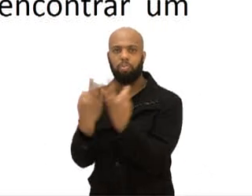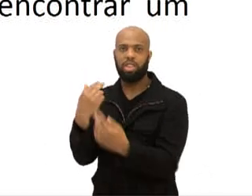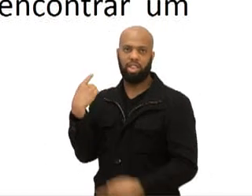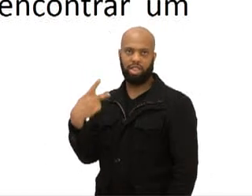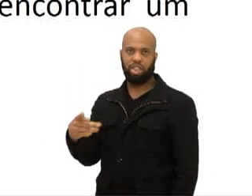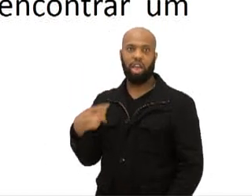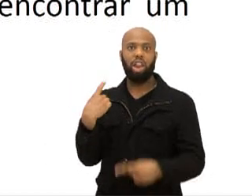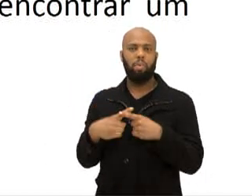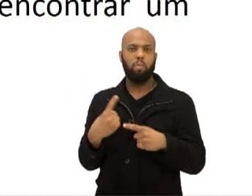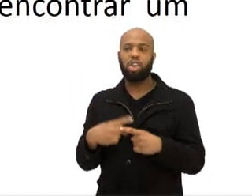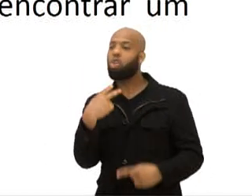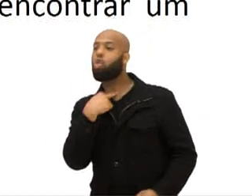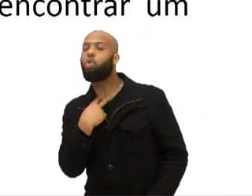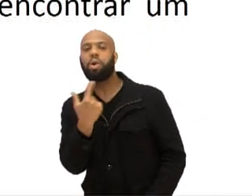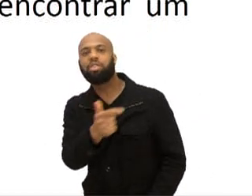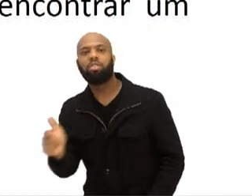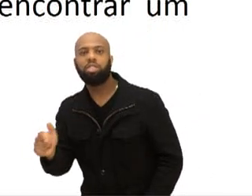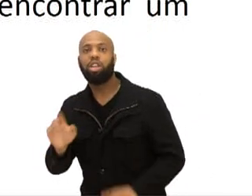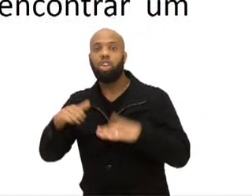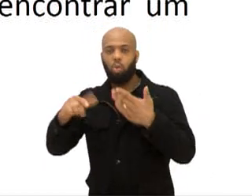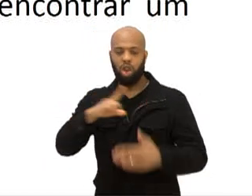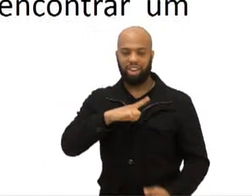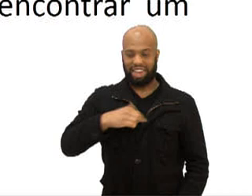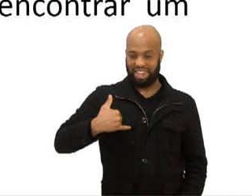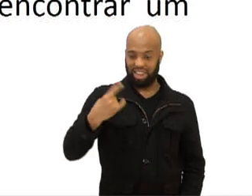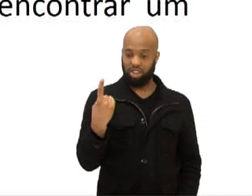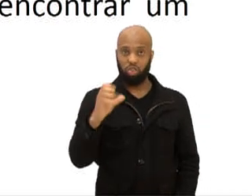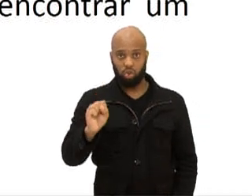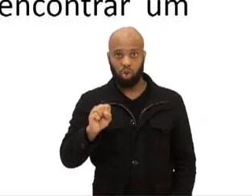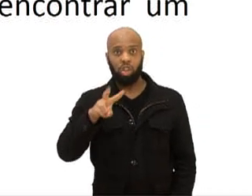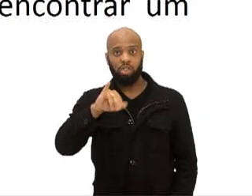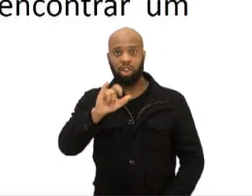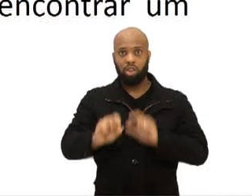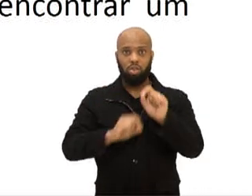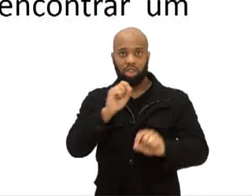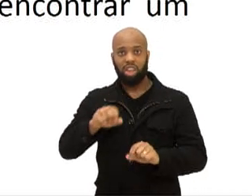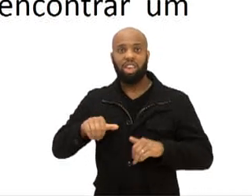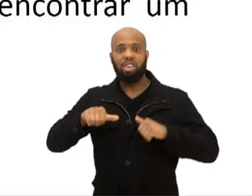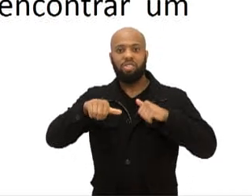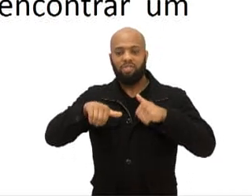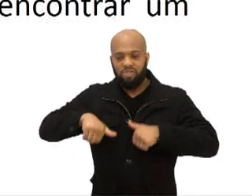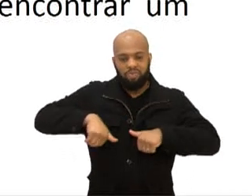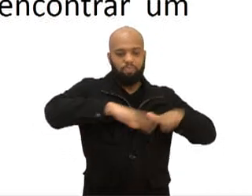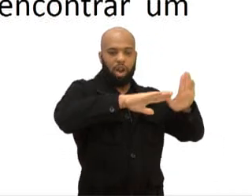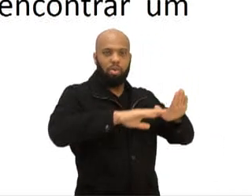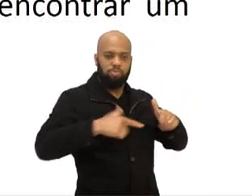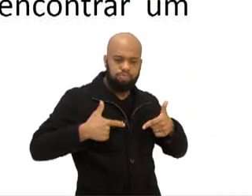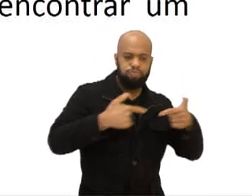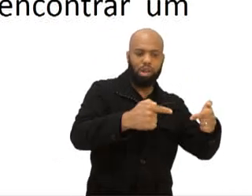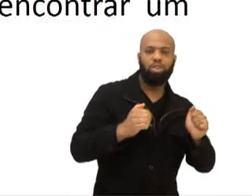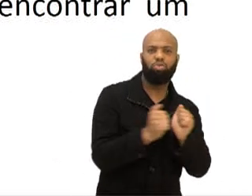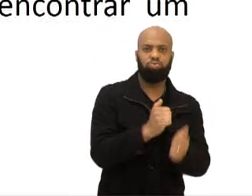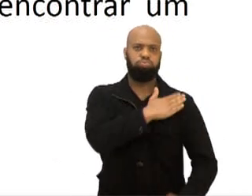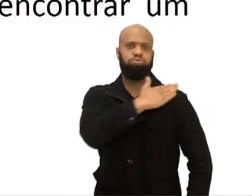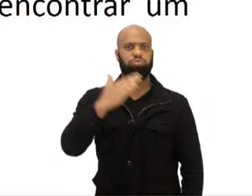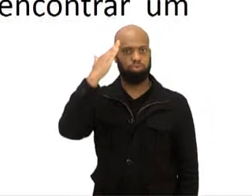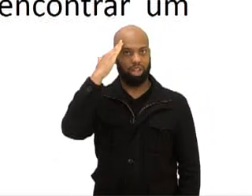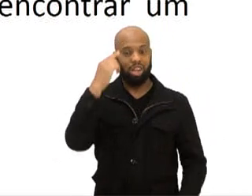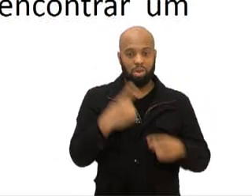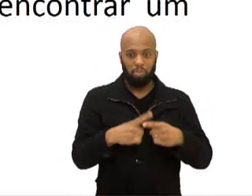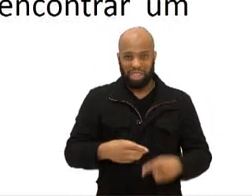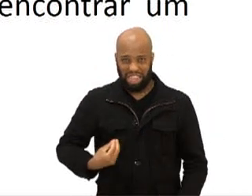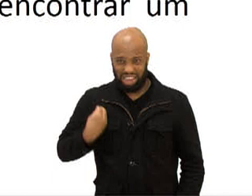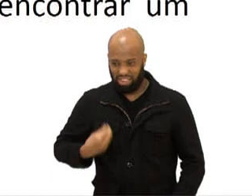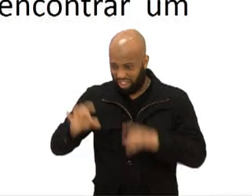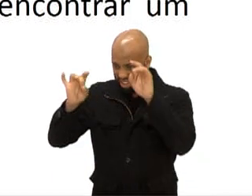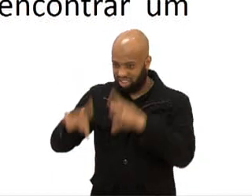por não ter uma ocupação, quando completar 18 anos, será mandada para servir o exército. As chances de sair viva dali